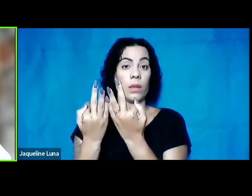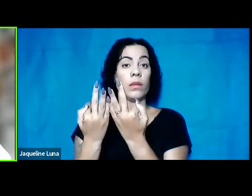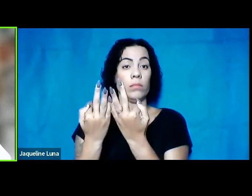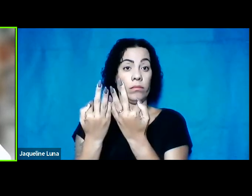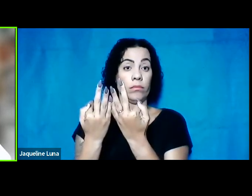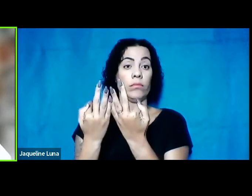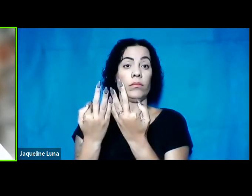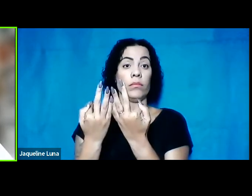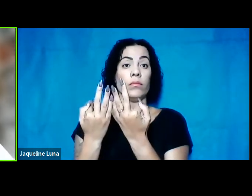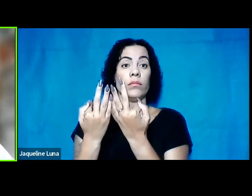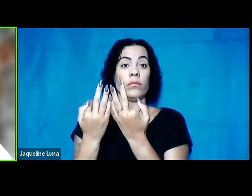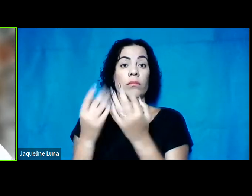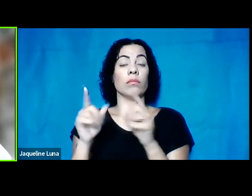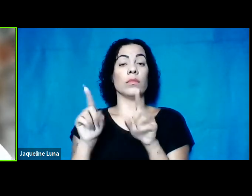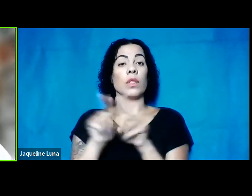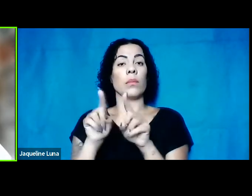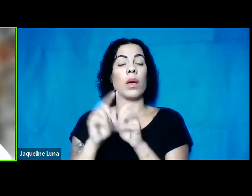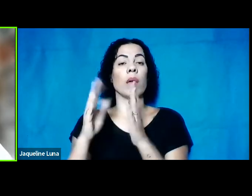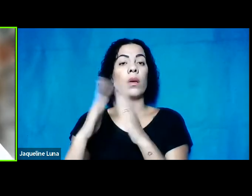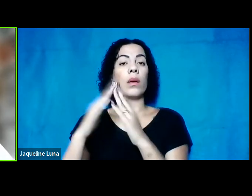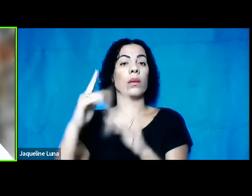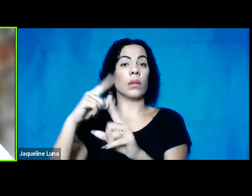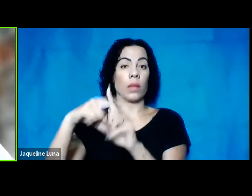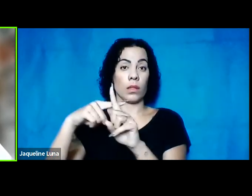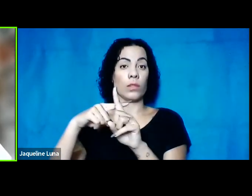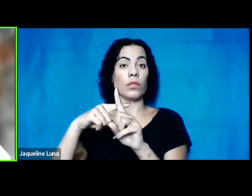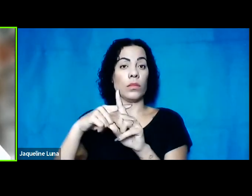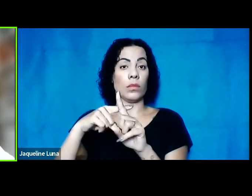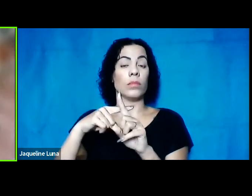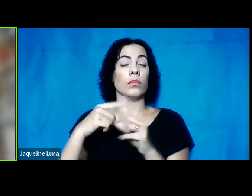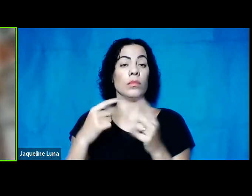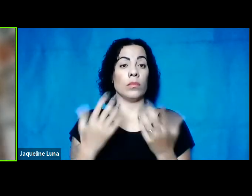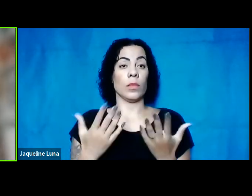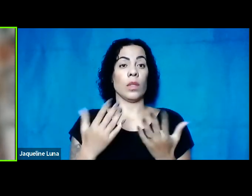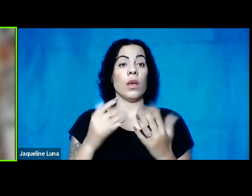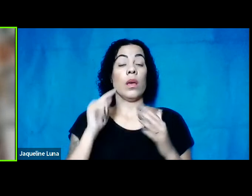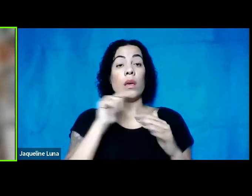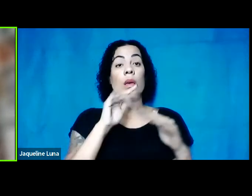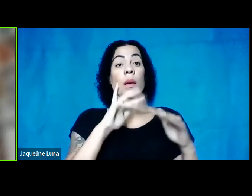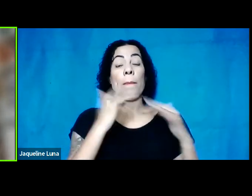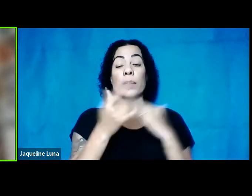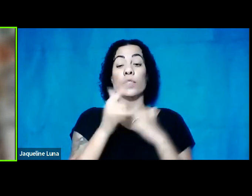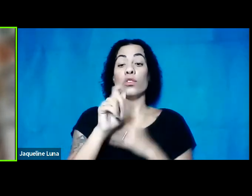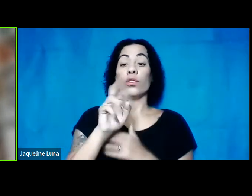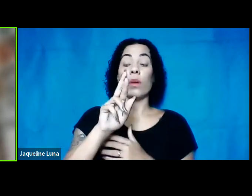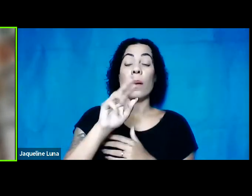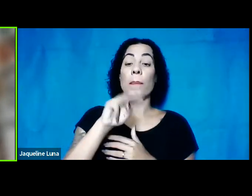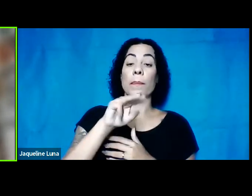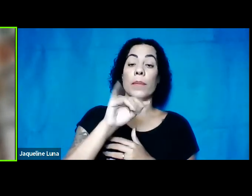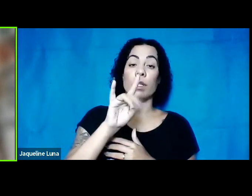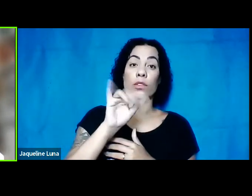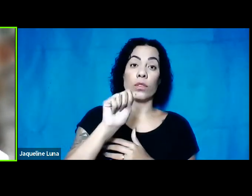e de igrejas, né? A mídia geral é também de